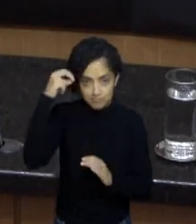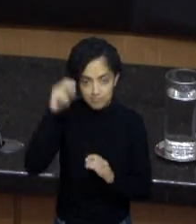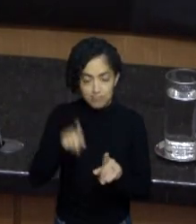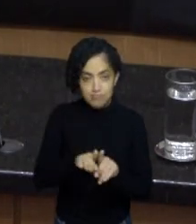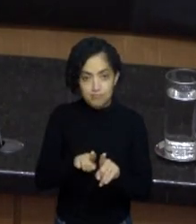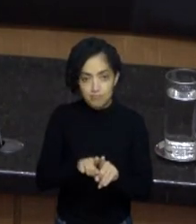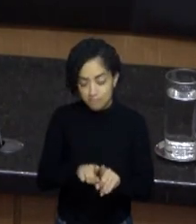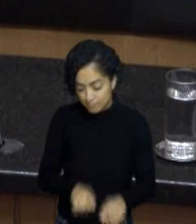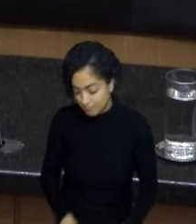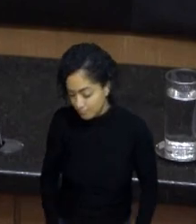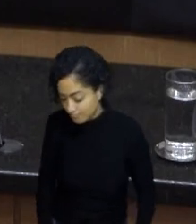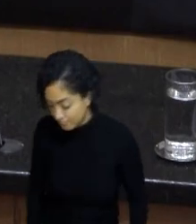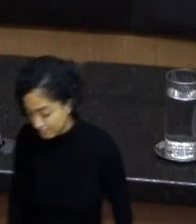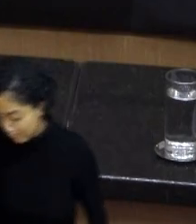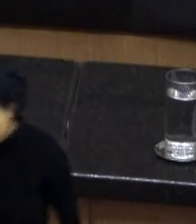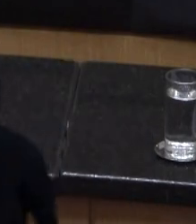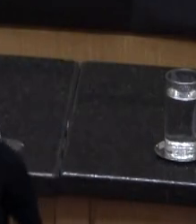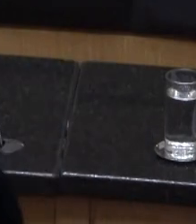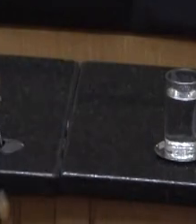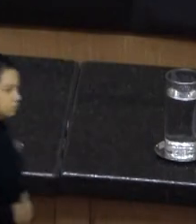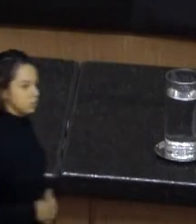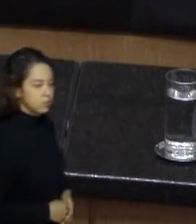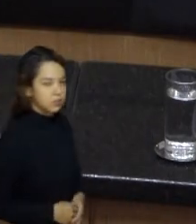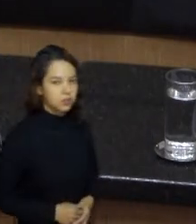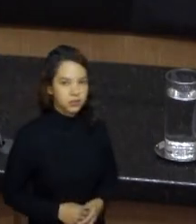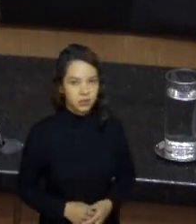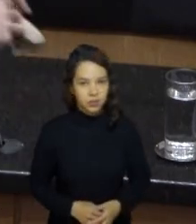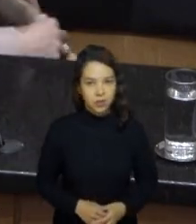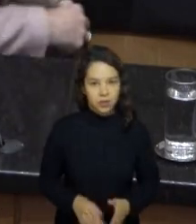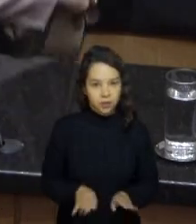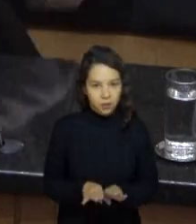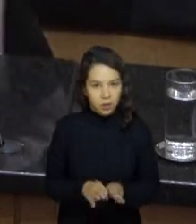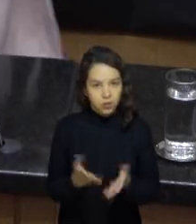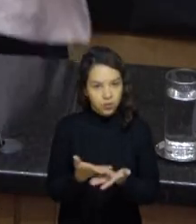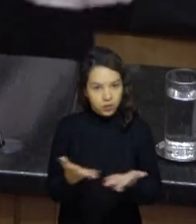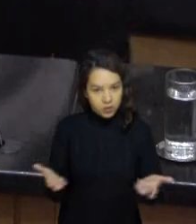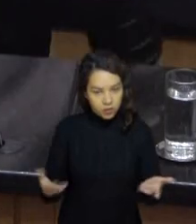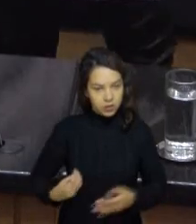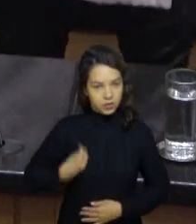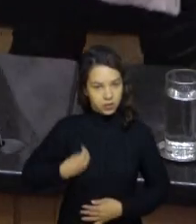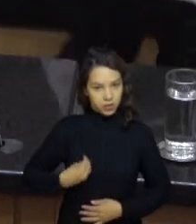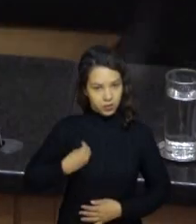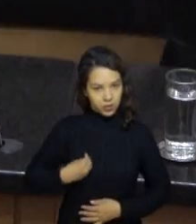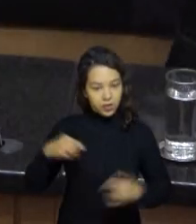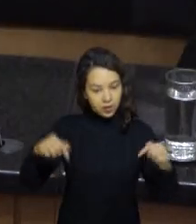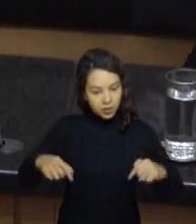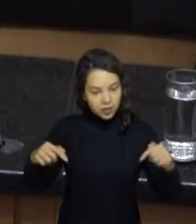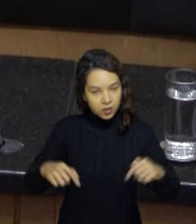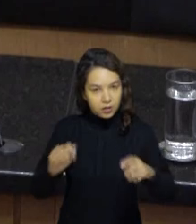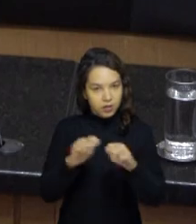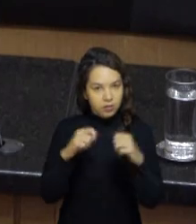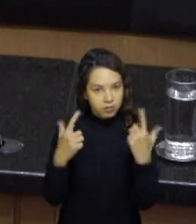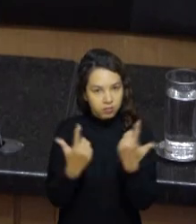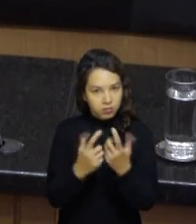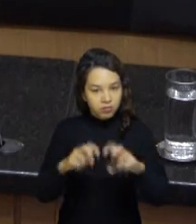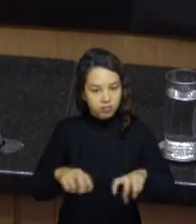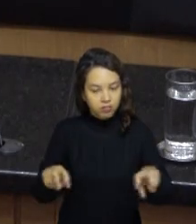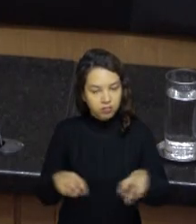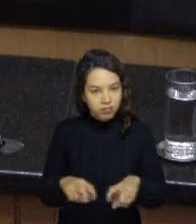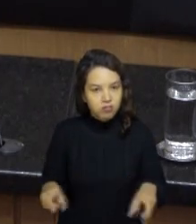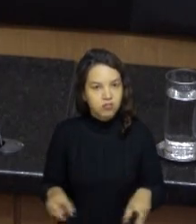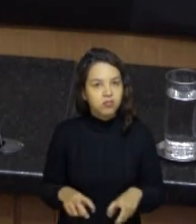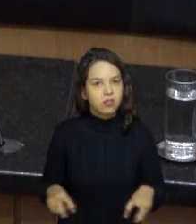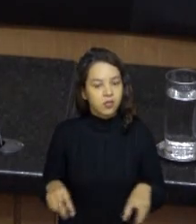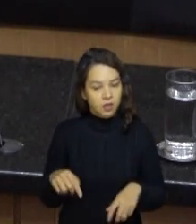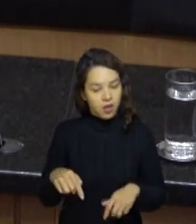de Florianópolis, da capital, Orvim de São José, e a todos aqueles que aqui estão presentes. A Assembleia Legislativa aprovou por unanimidade essa